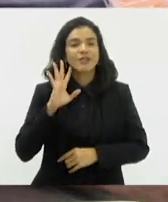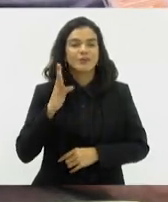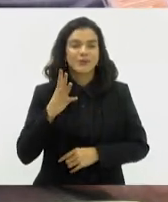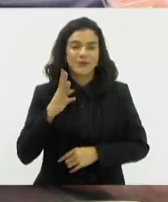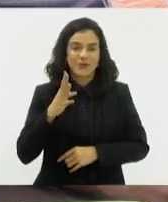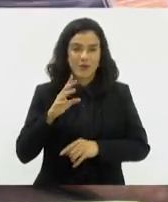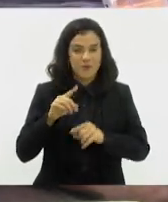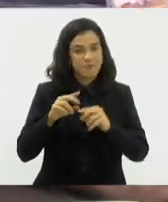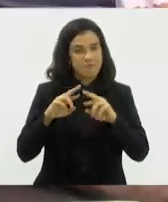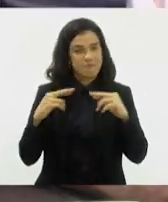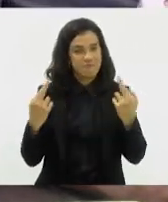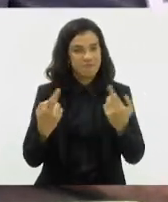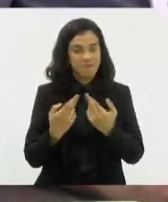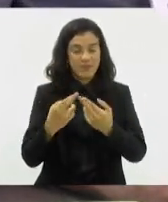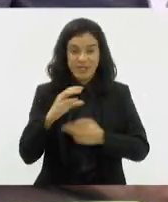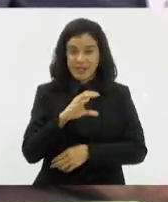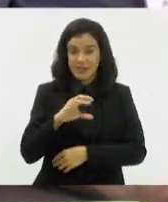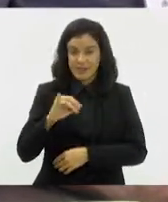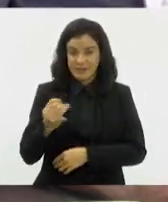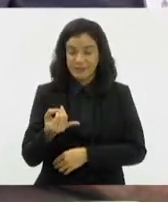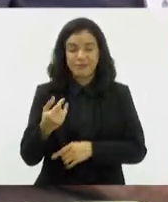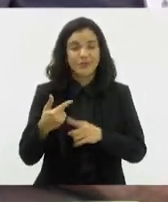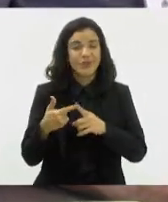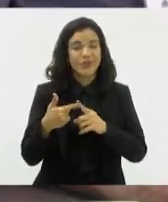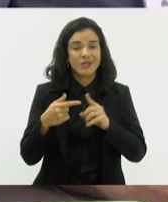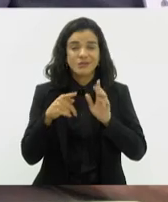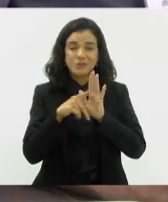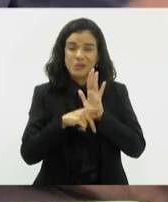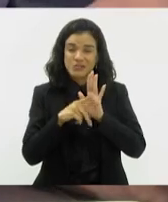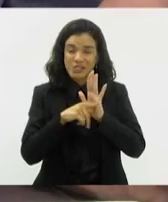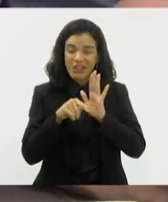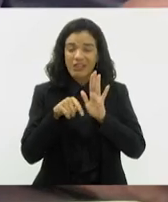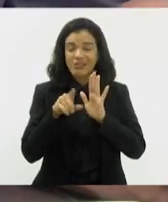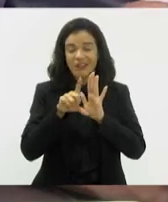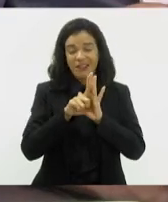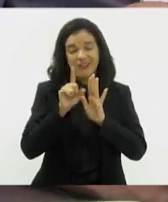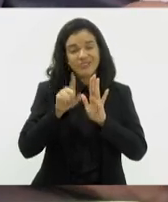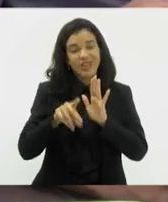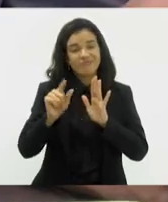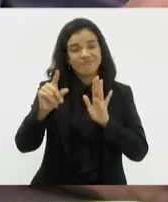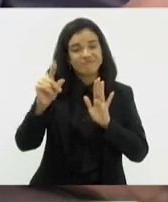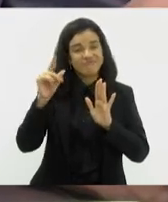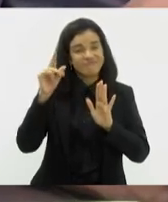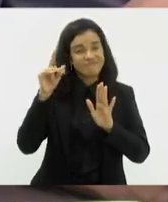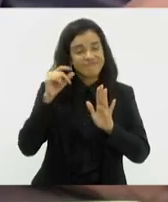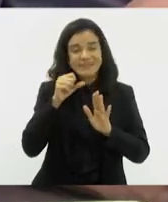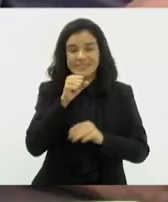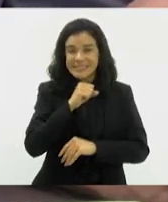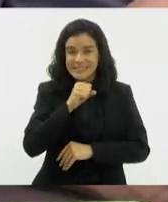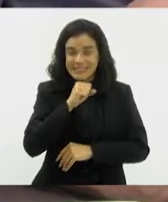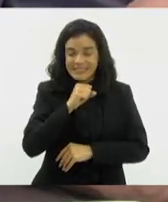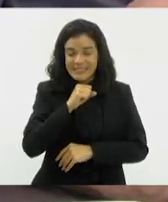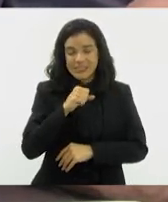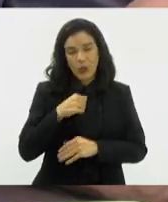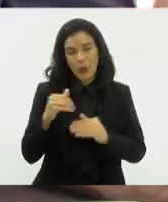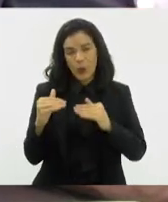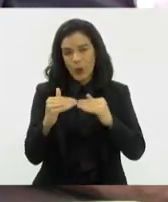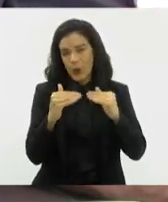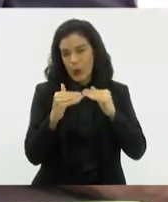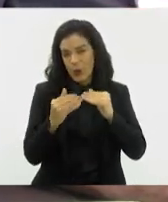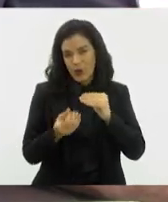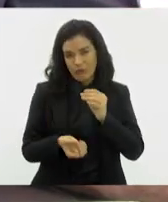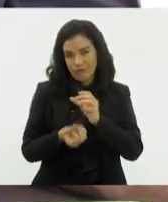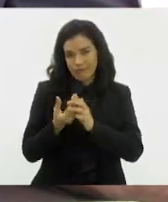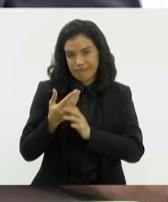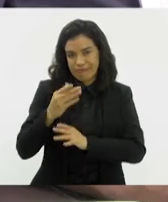CCJ é que esse projeto é antigo, eu me enganei aqui. A gente já concordou de não botar regulamentará a